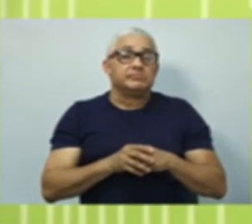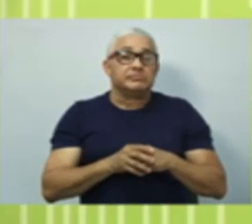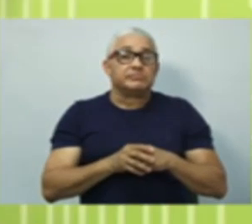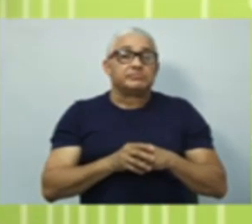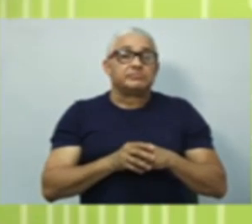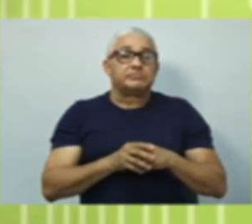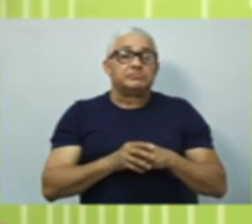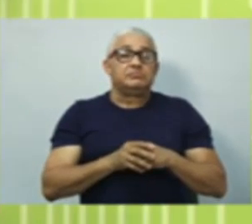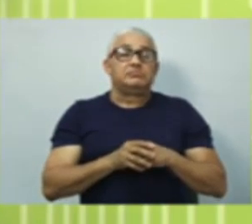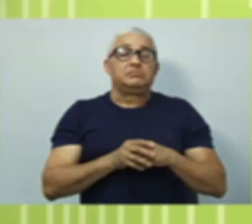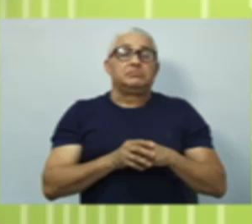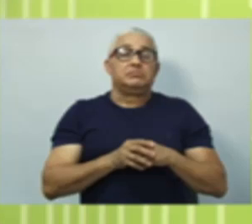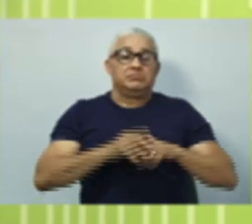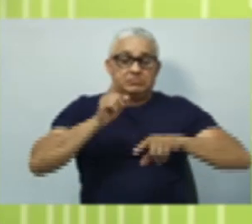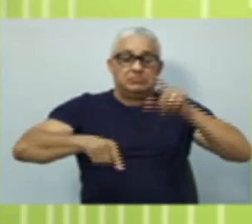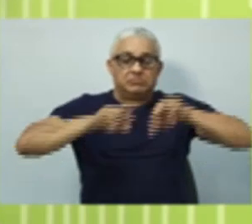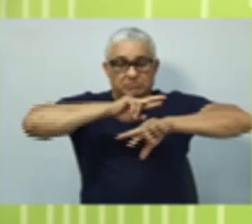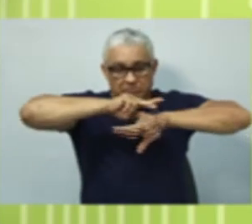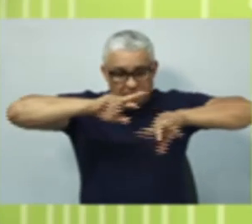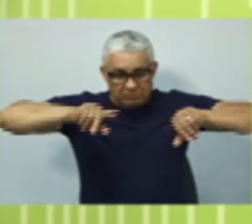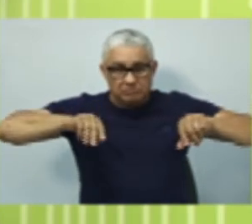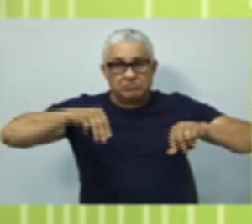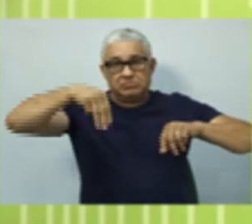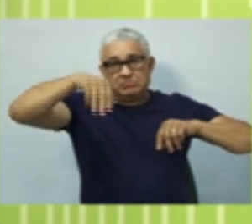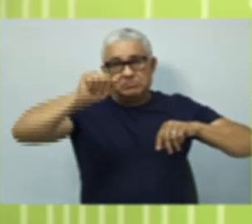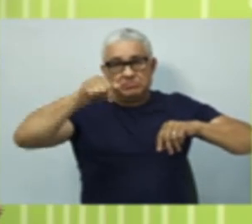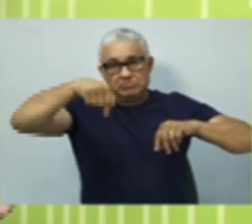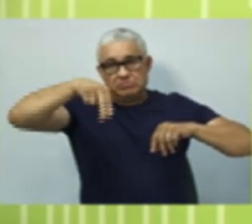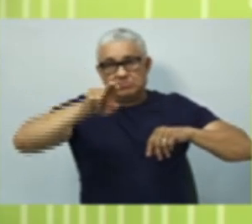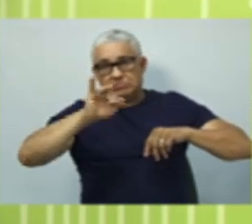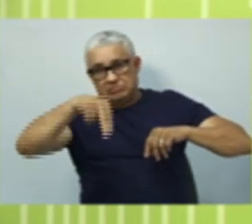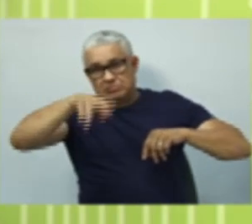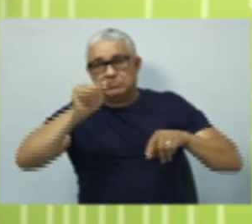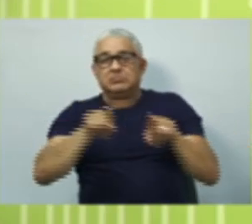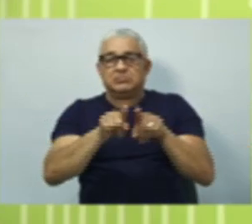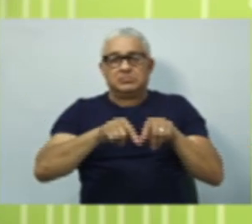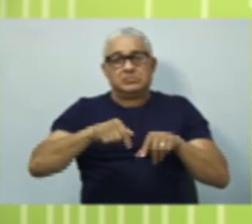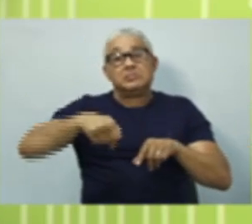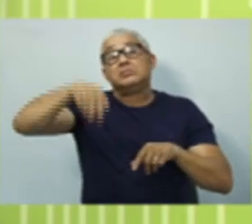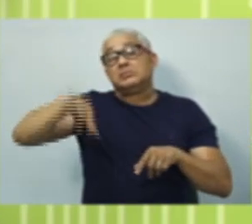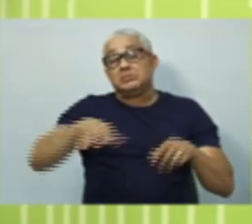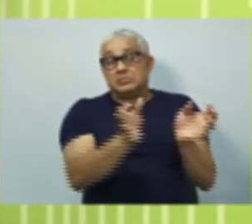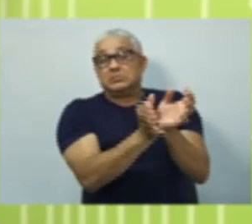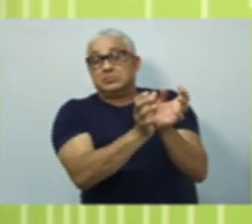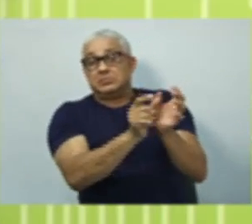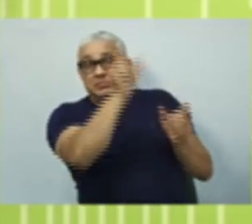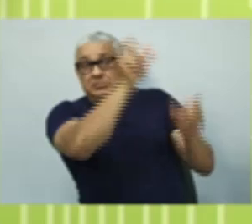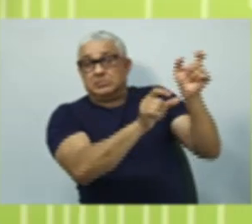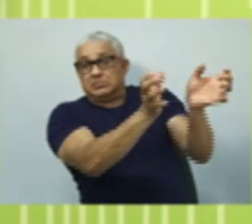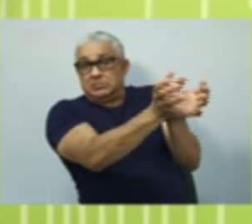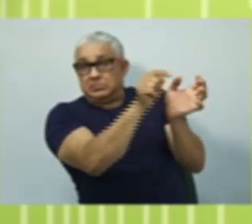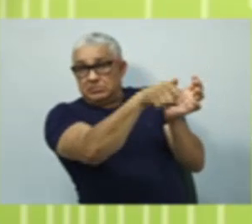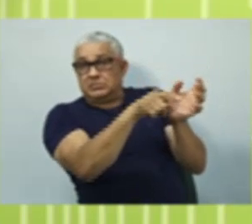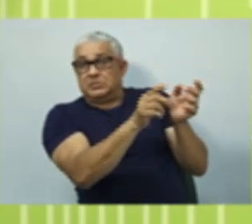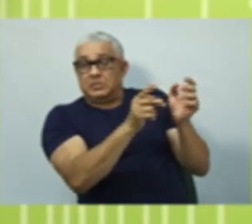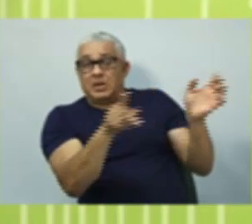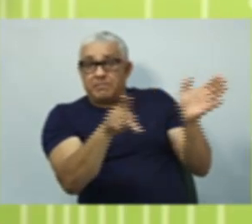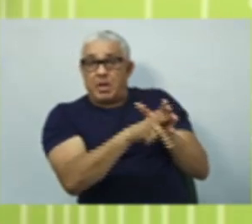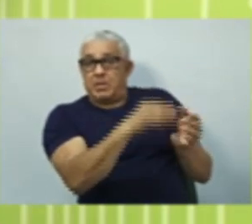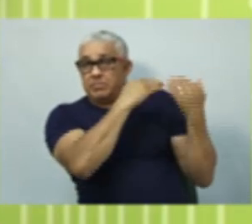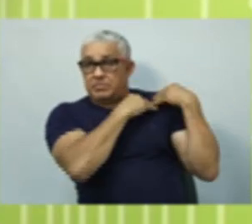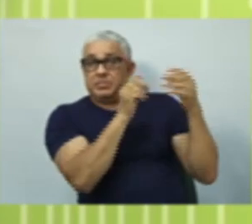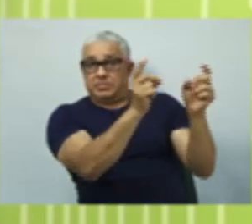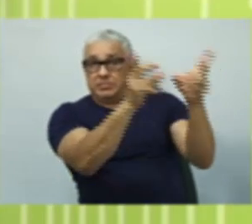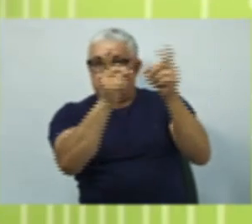recursos de matéria-prima, equipamentos necessários para produzir, quem vai ser a equipe que vai se destinar para as vendas, todas essas